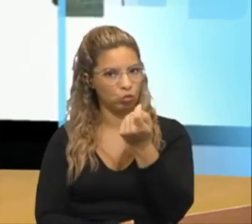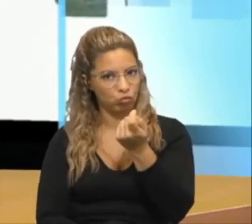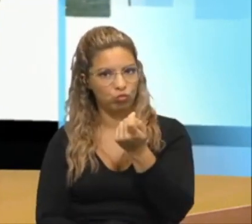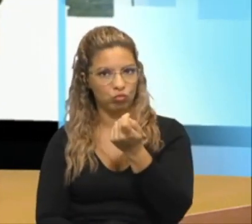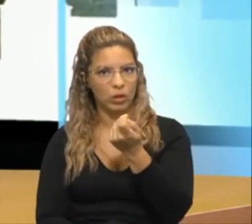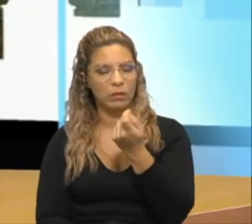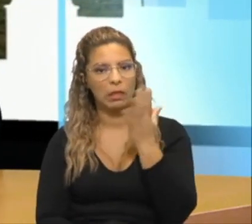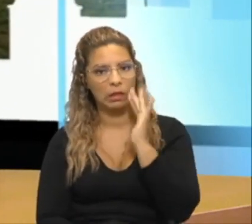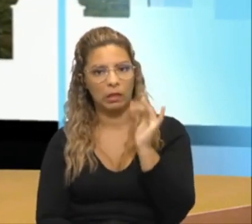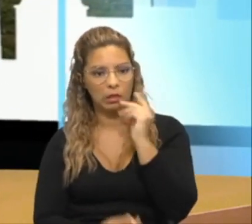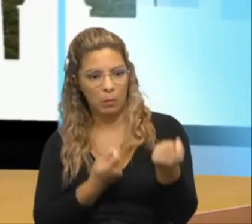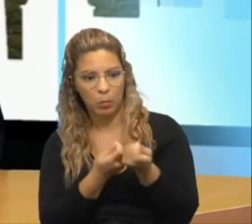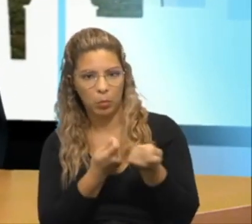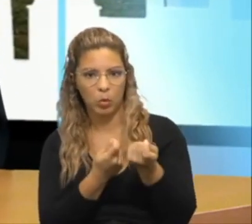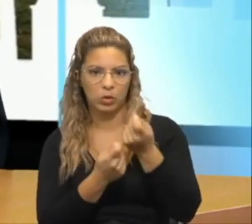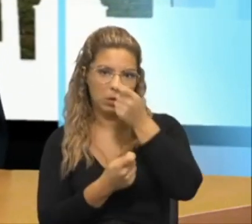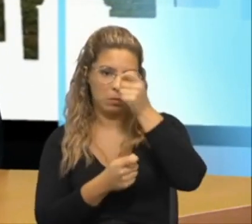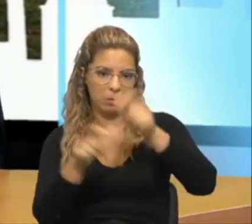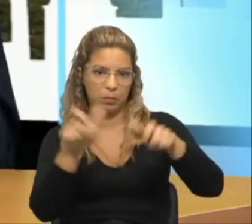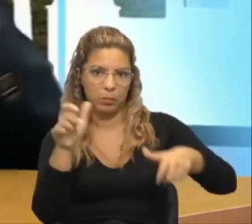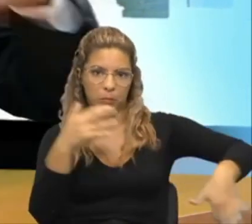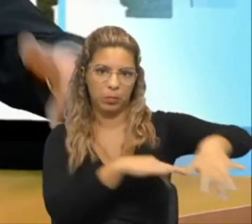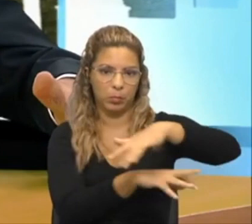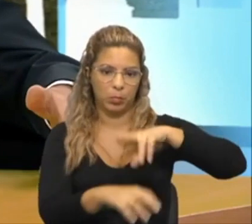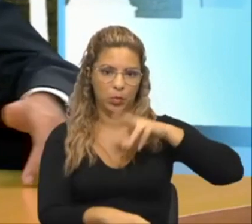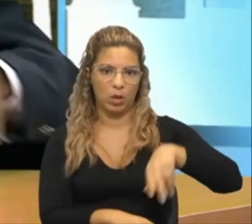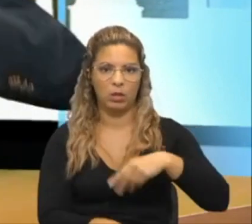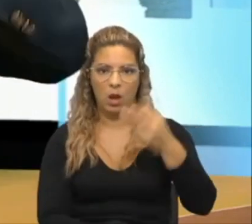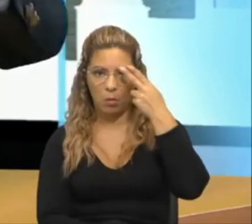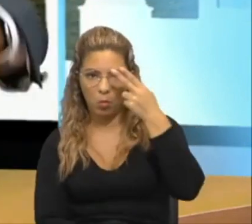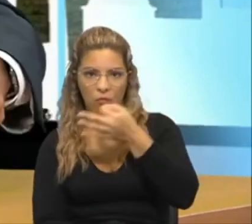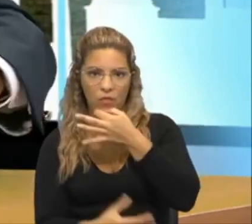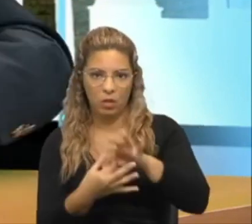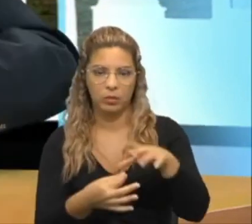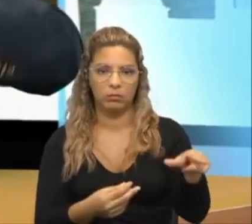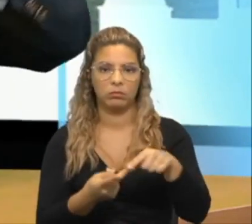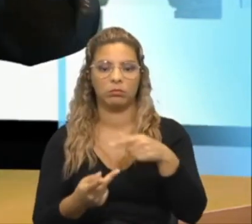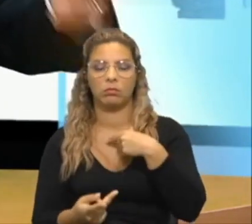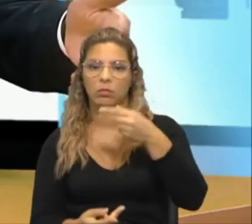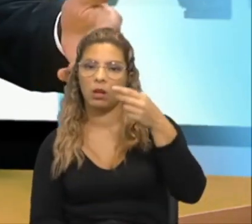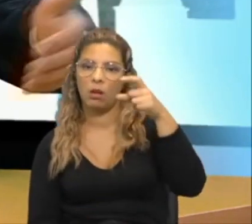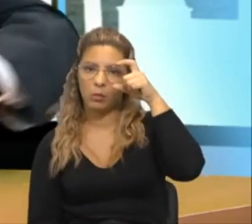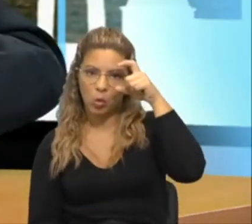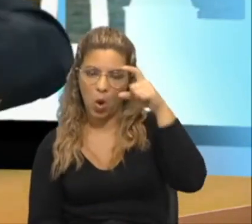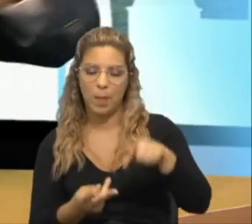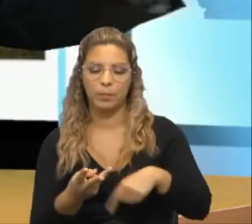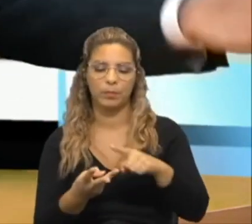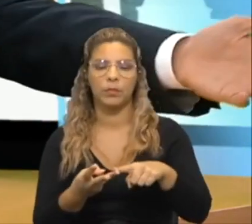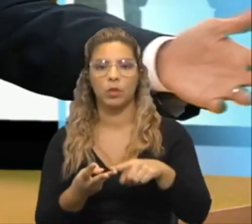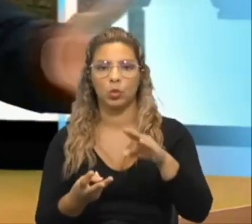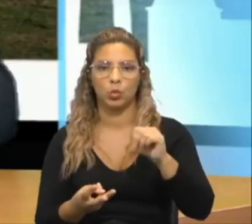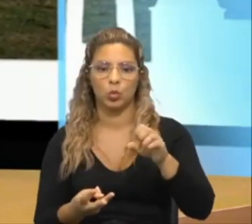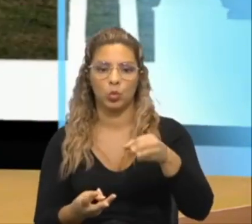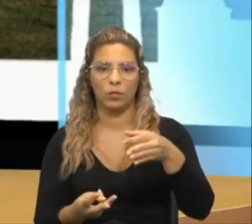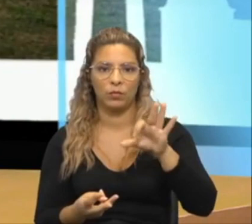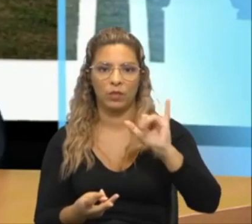se aproximar da população portuguesa. É um discurso em que fala de Camões, cita Pessoa, cita Sofia de Melbrenner, até cita Amália